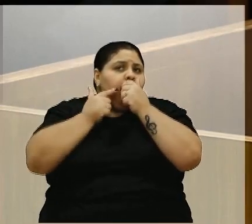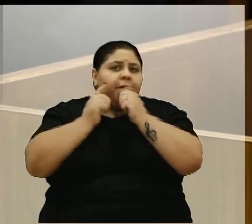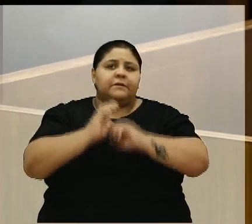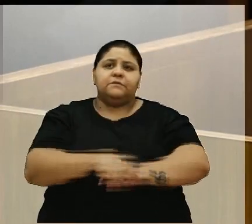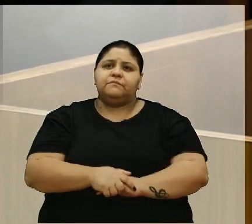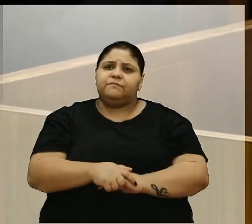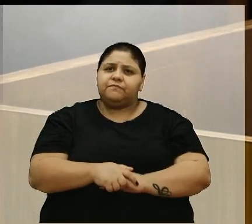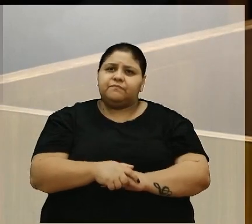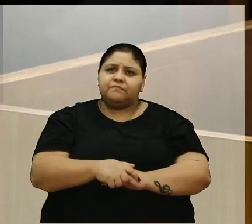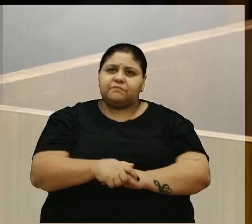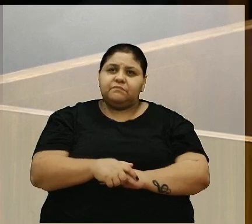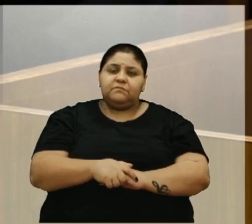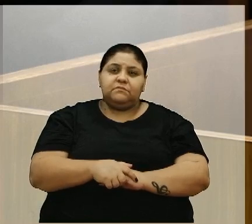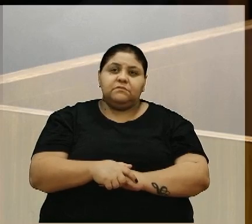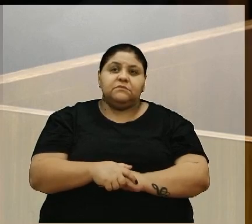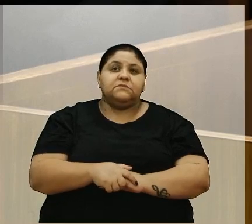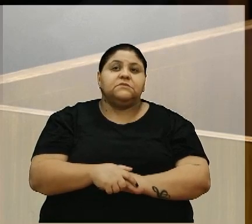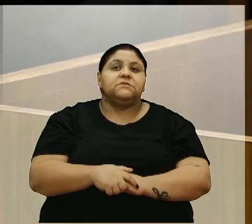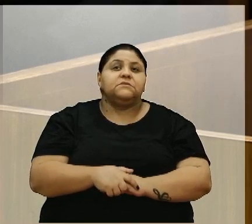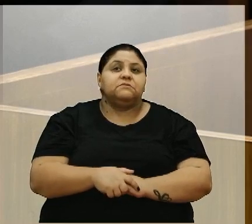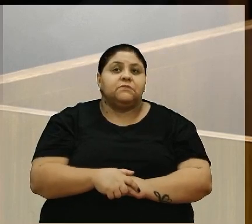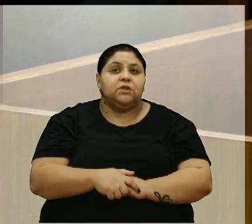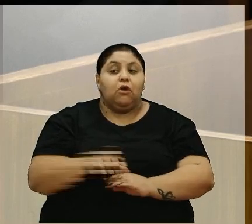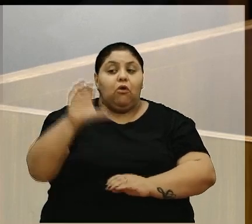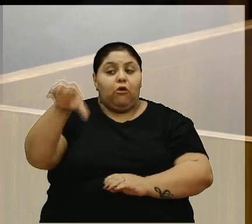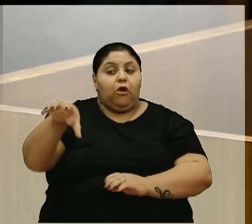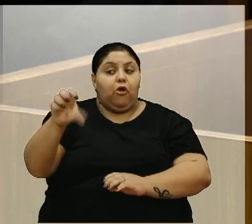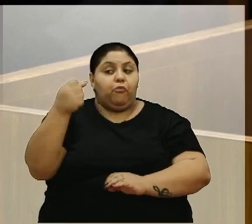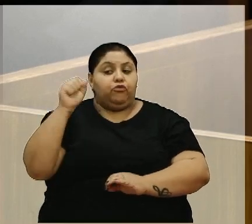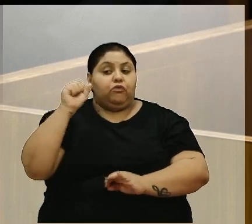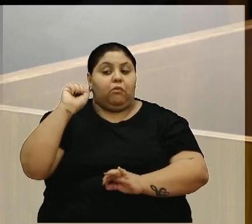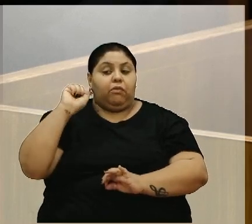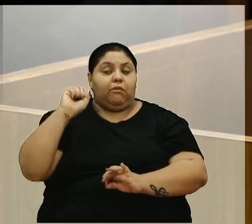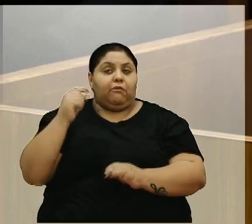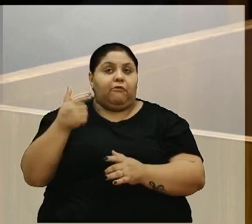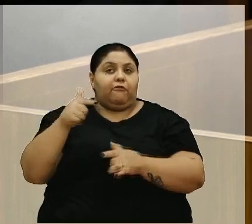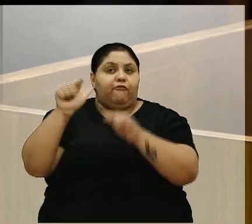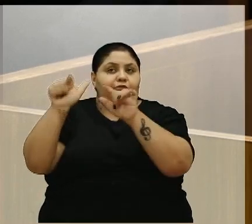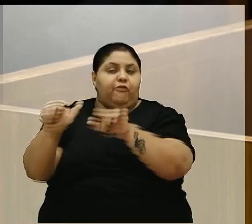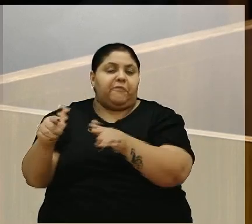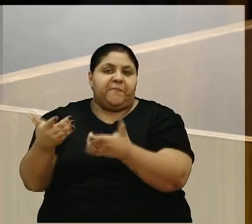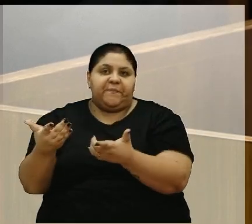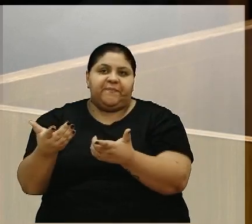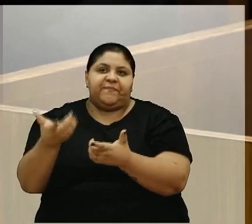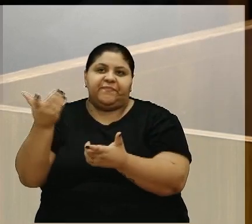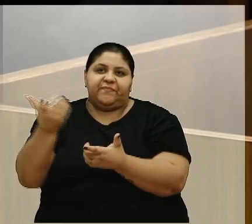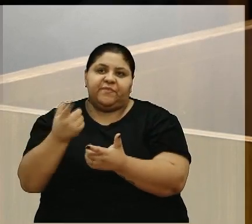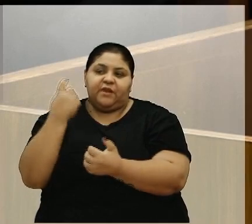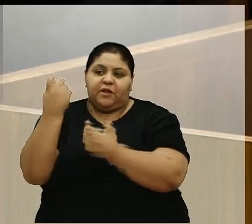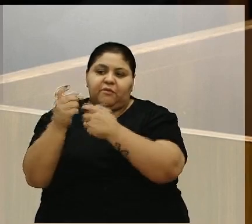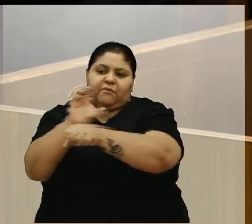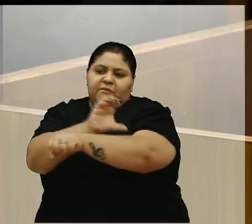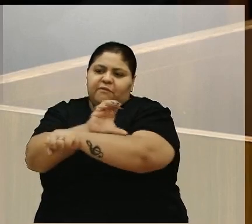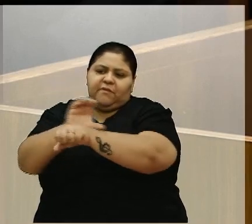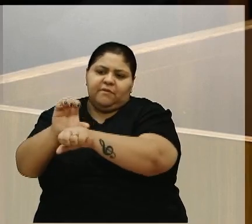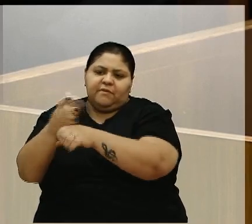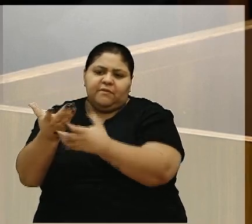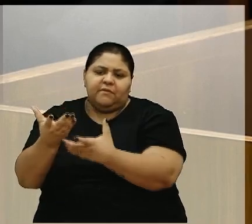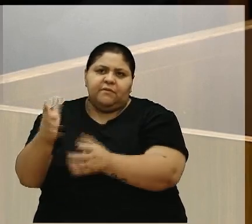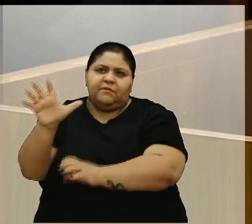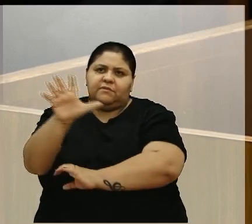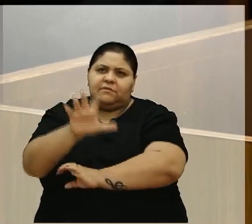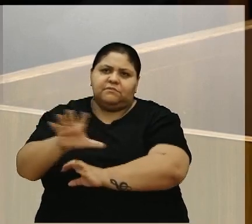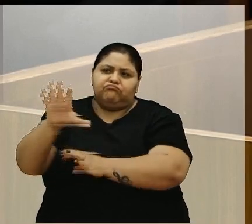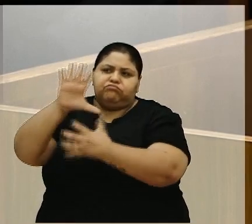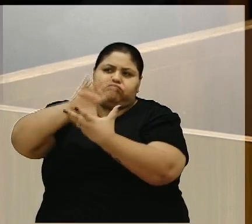o Campus 8 sempre foi um mistério, né? E cada vez foi afundando mais. Porque é um local que era para alguns cursos, determinados cursos da área das